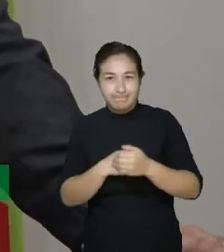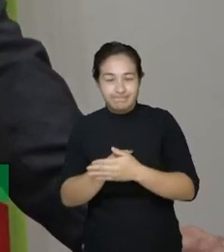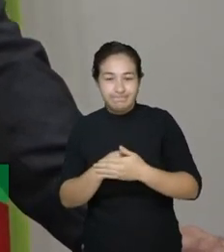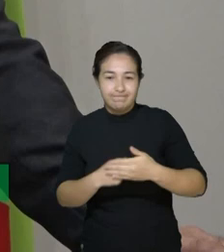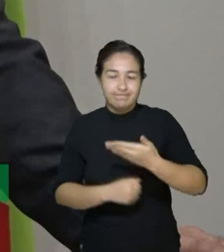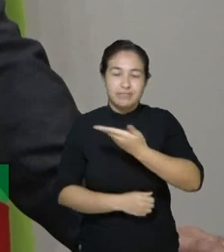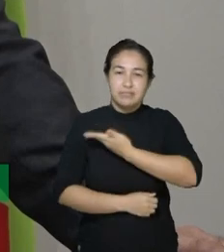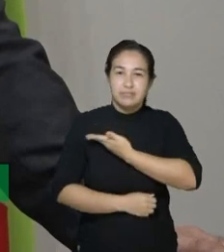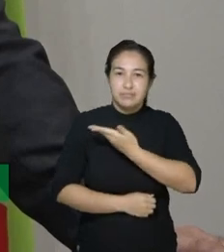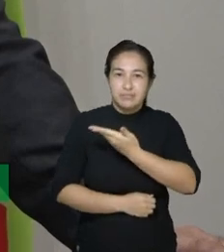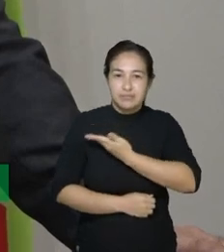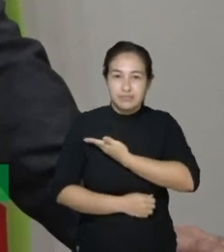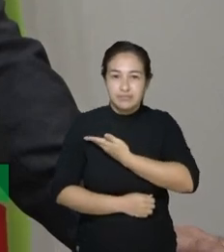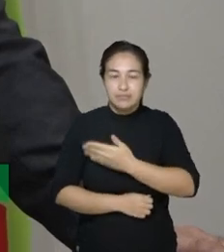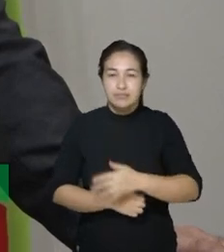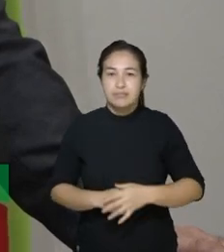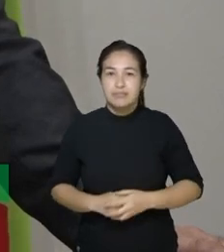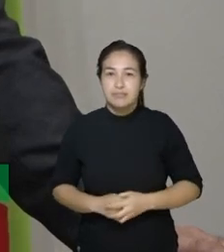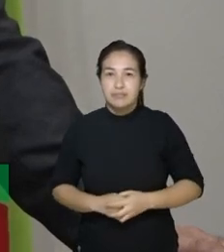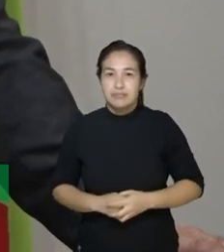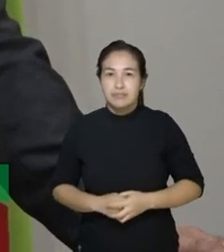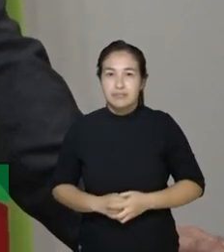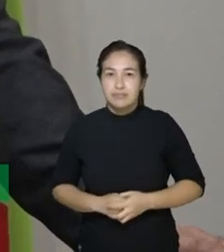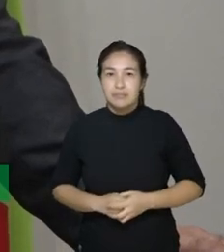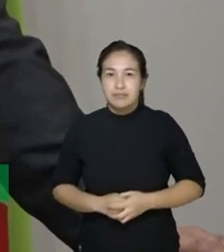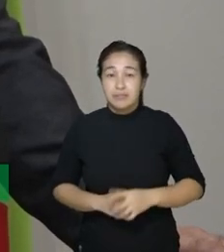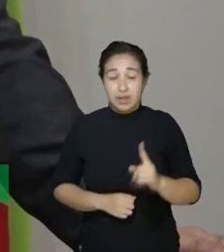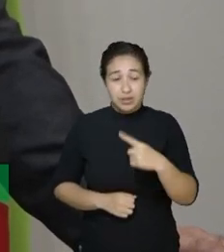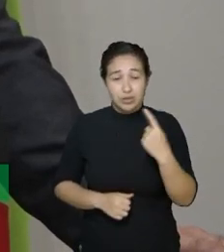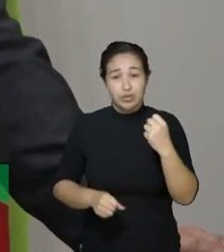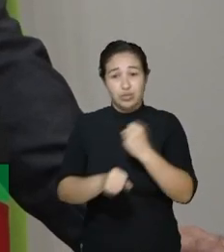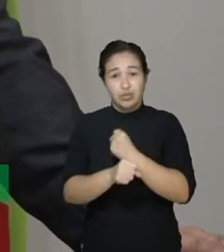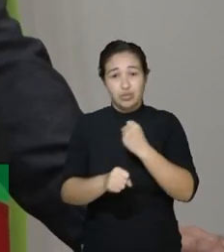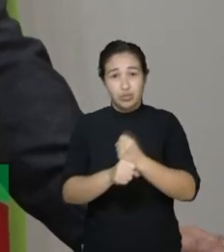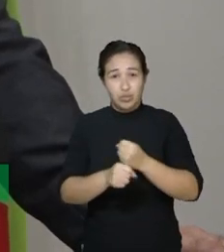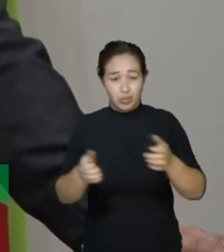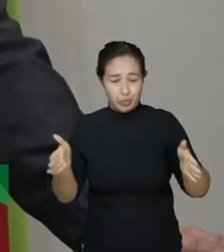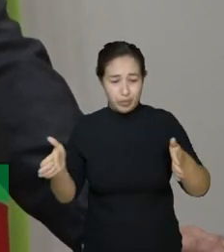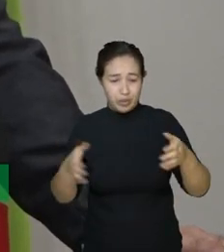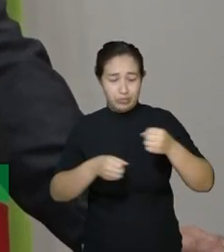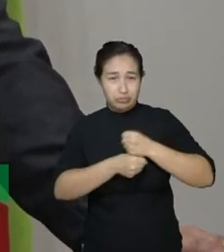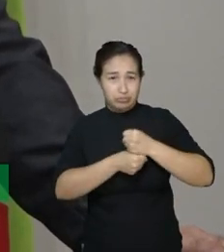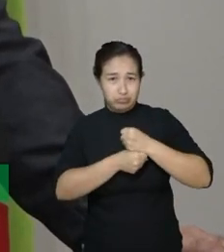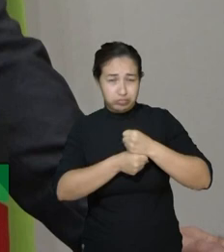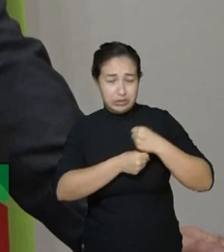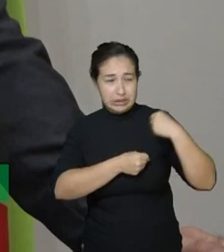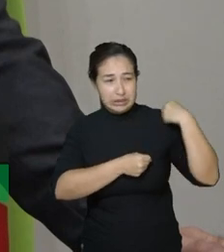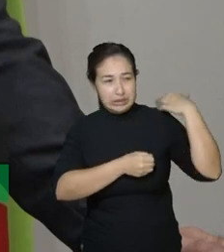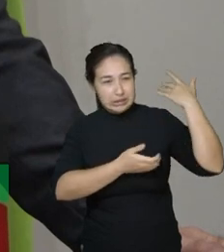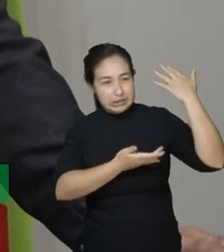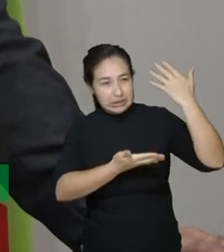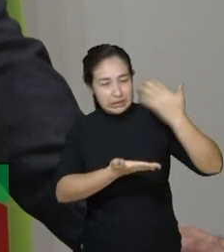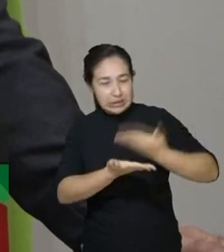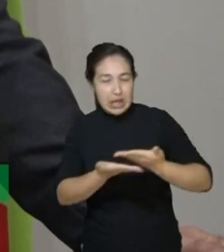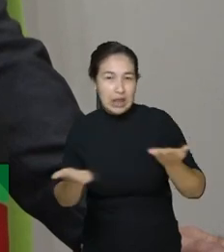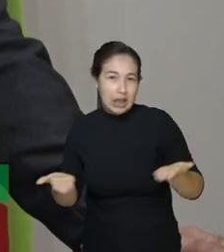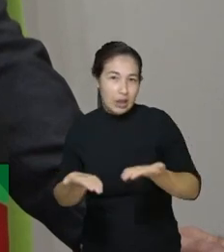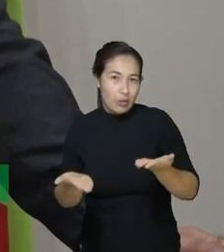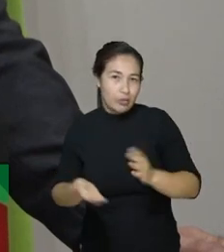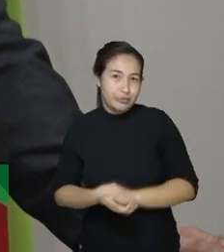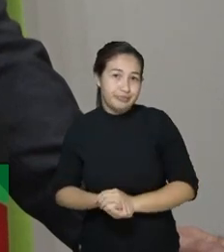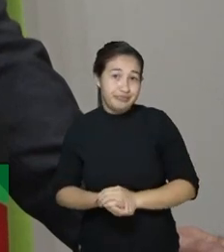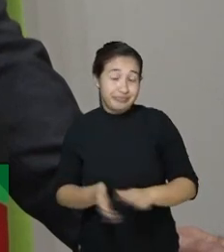amizade que a gente construiu aqui ao longo dos anos. Quando cheguei aqui,